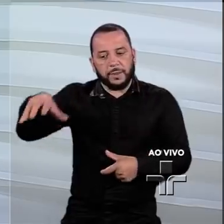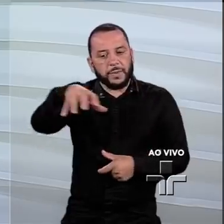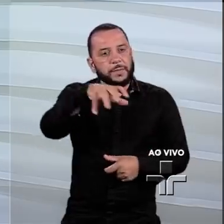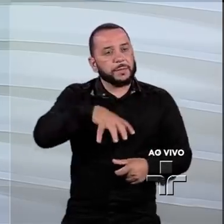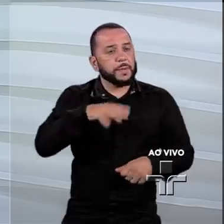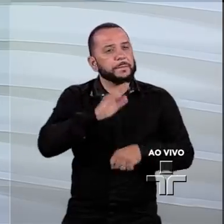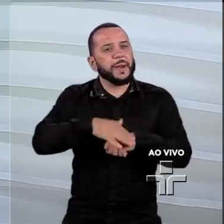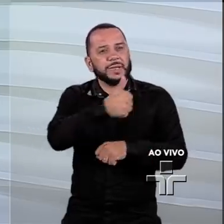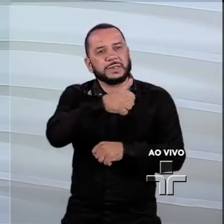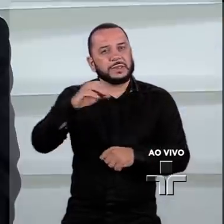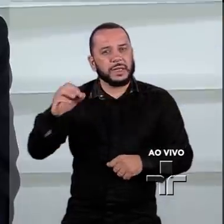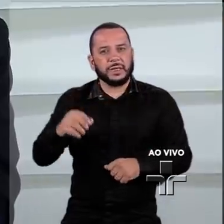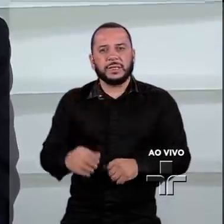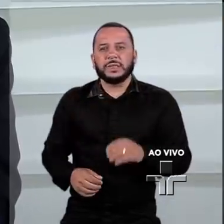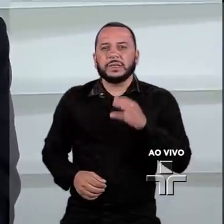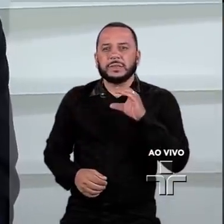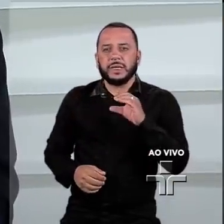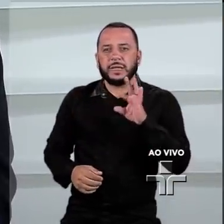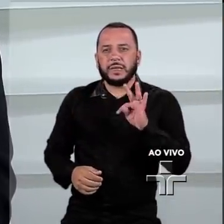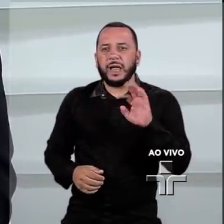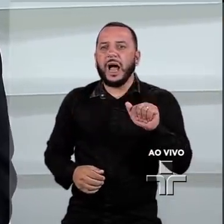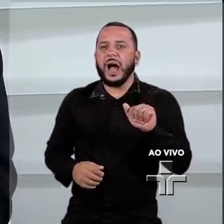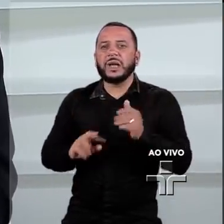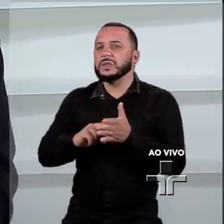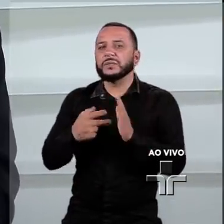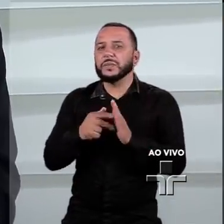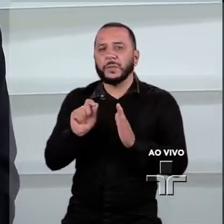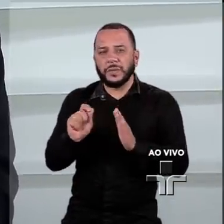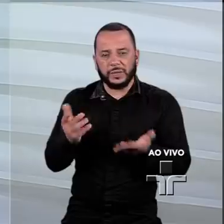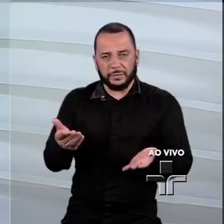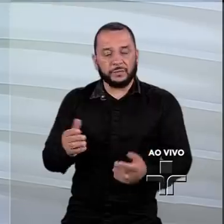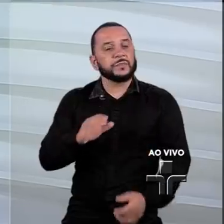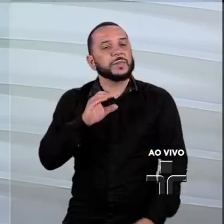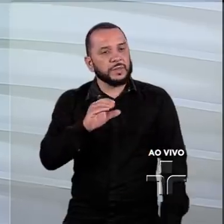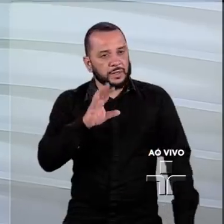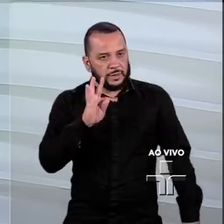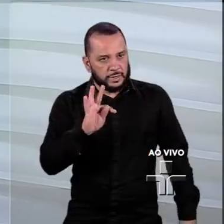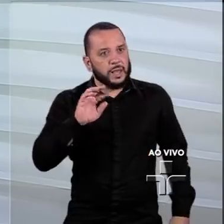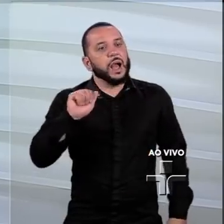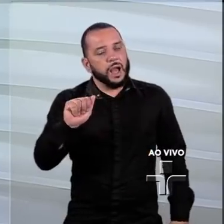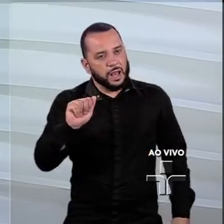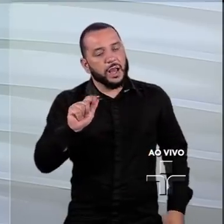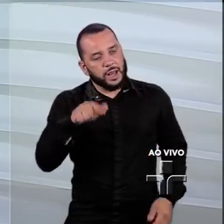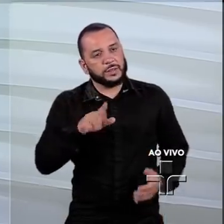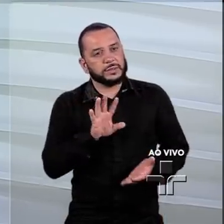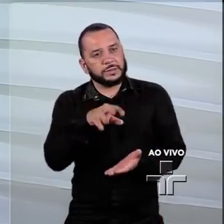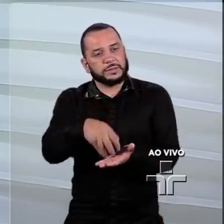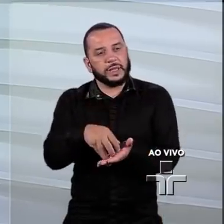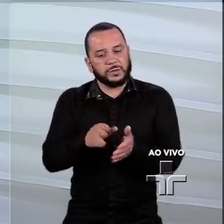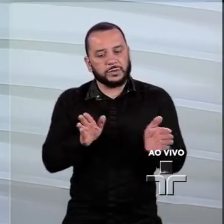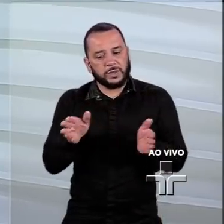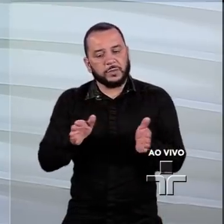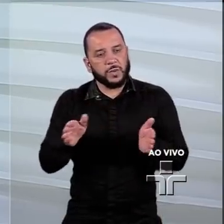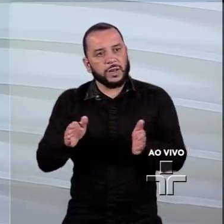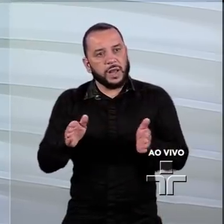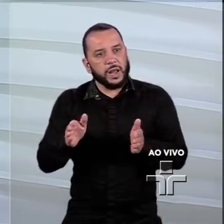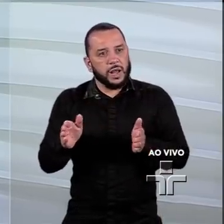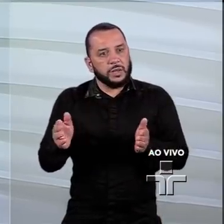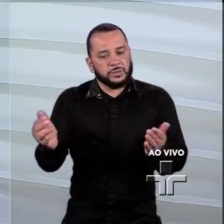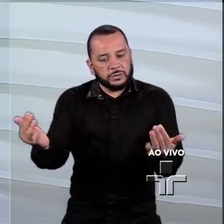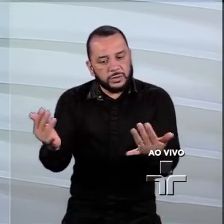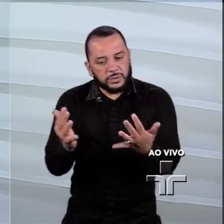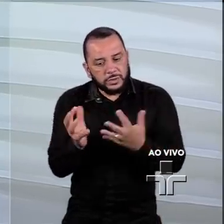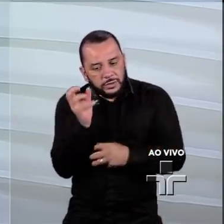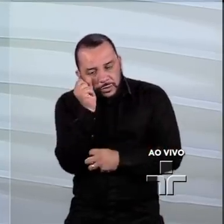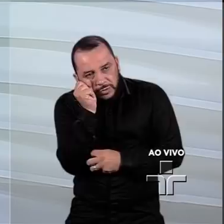cidade toda. O que é CTAs para o nosso público? Desculpa, CTA é um centro temporário de acolhimento. É um